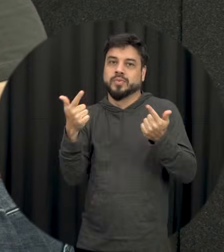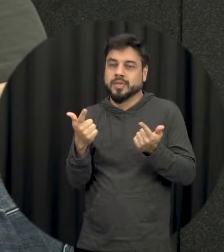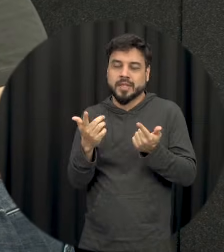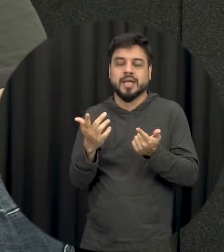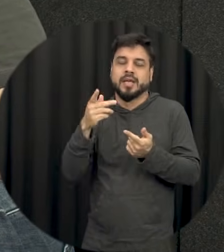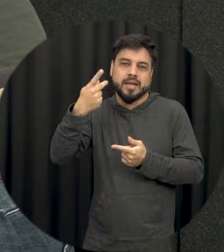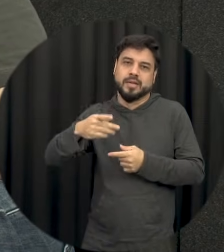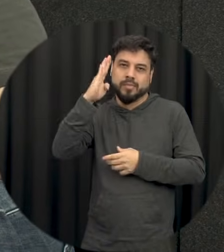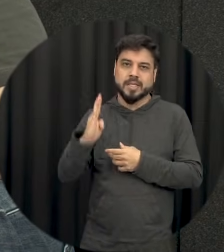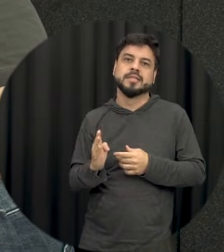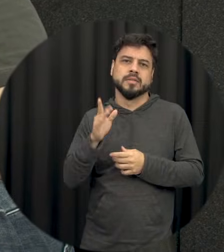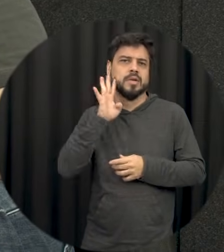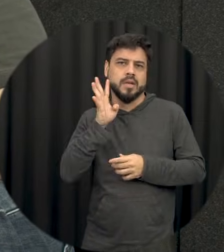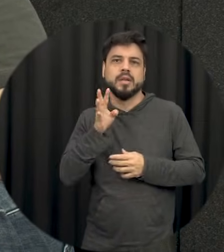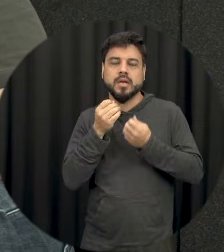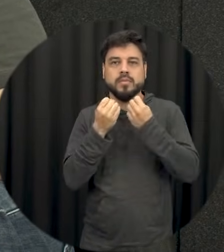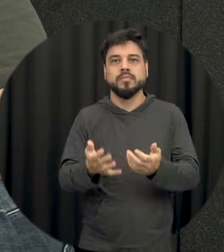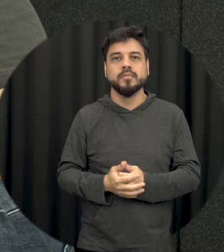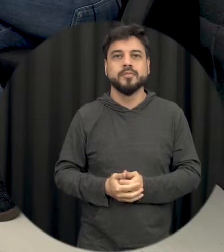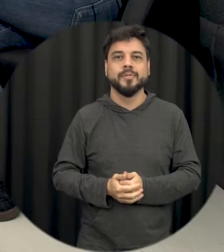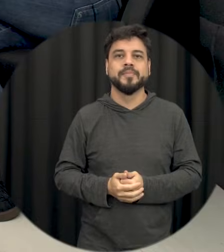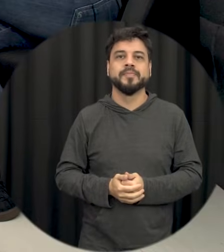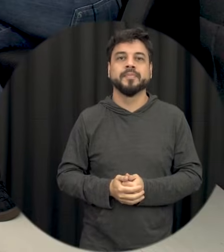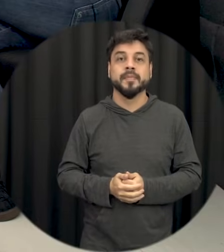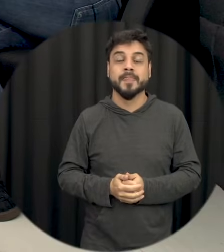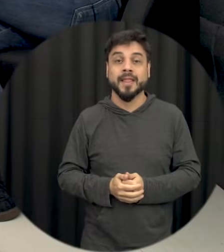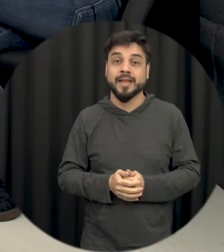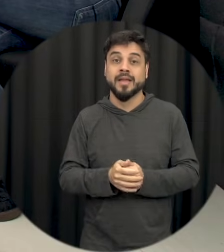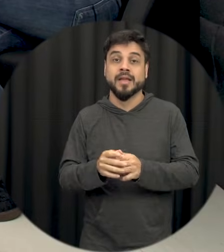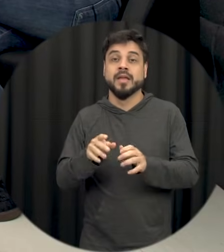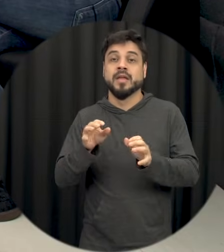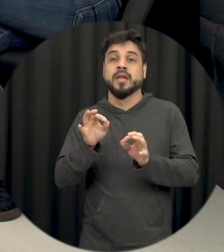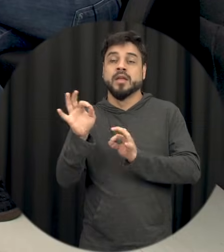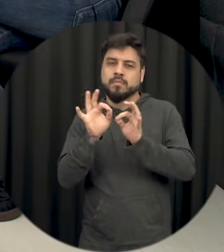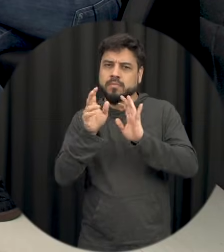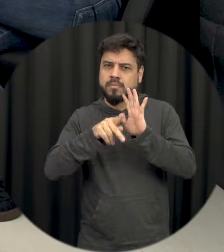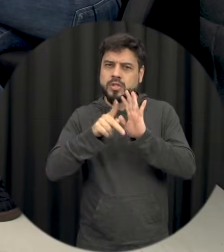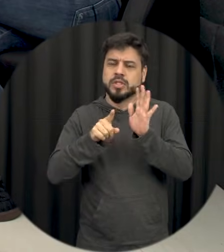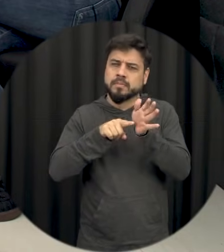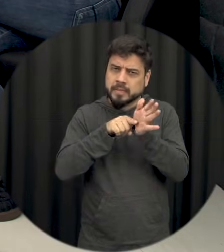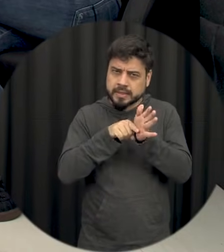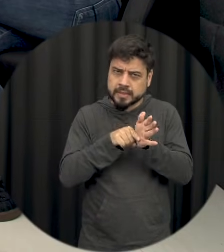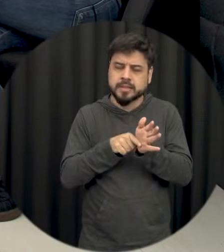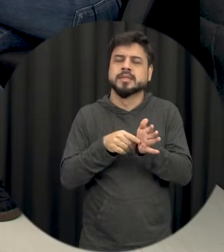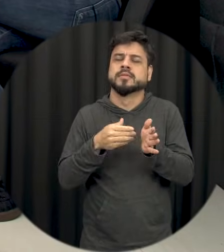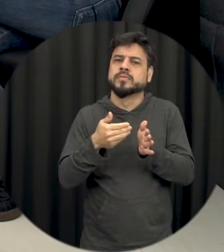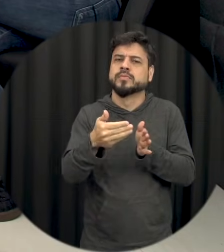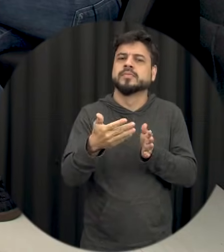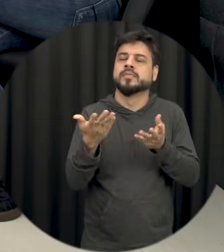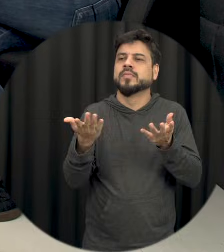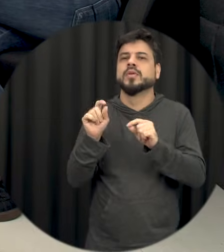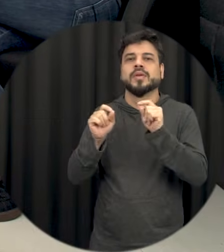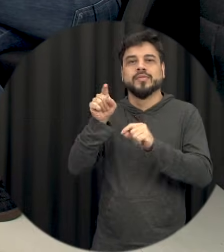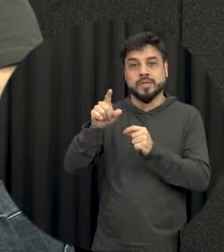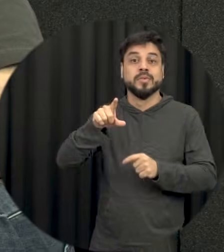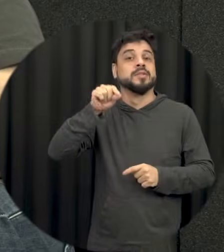isso é muito legal. Exato. Em relação aos projetos de pesquisa, professor, como foi essa sequência e se puder destacar para a gente? Então, aí